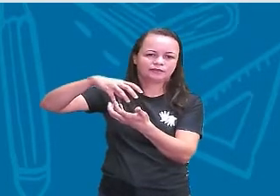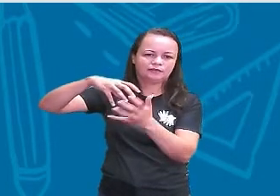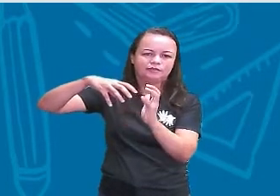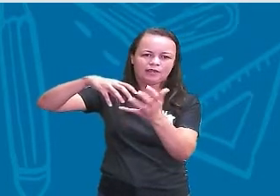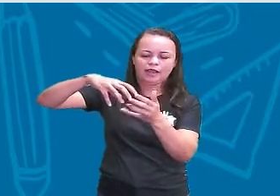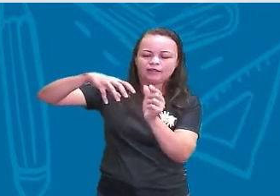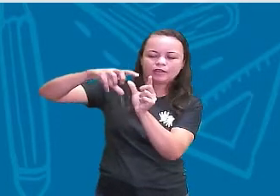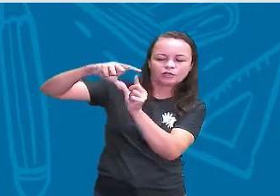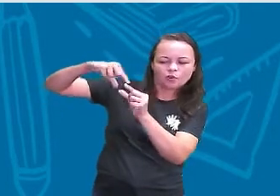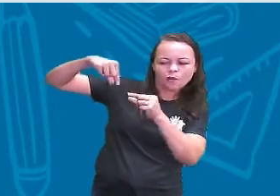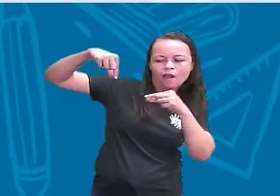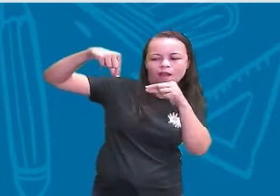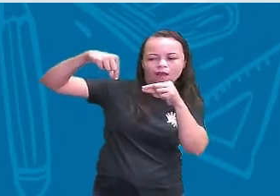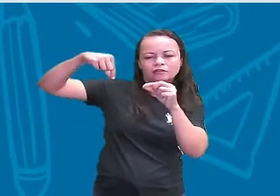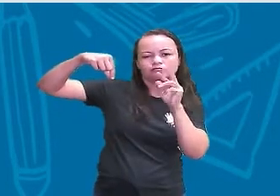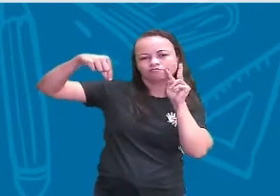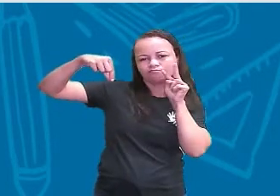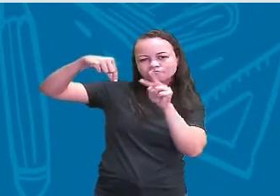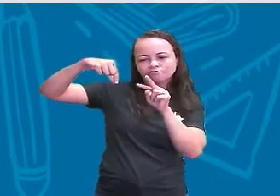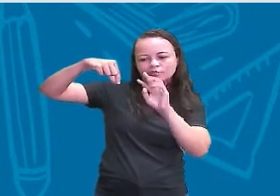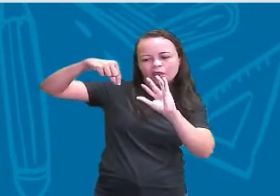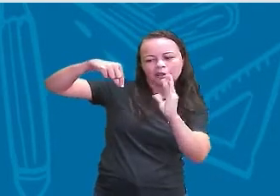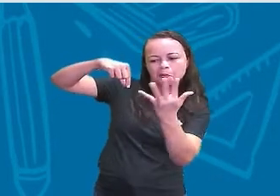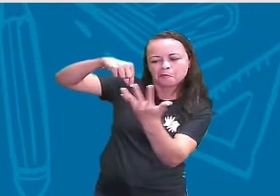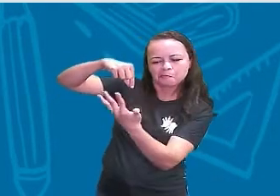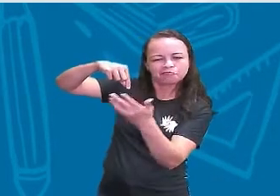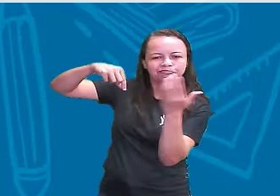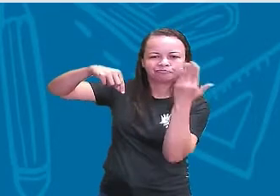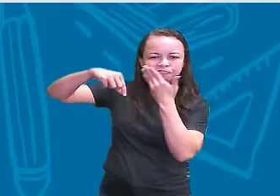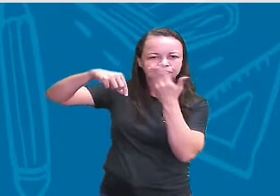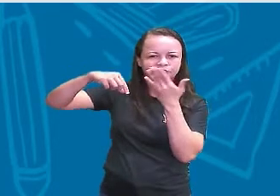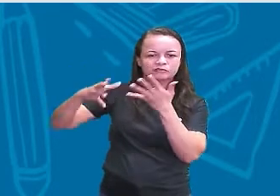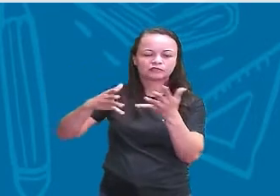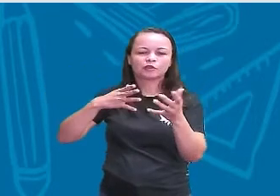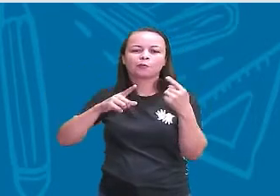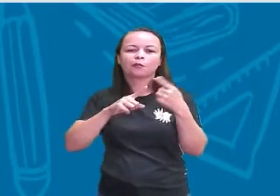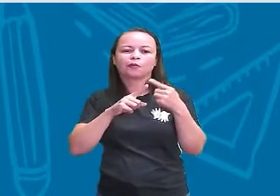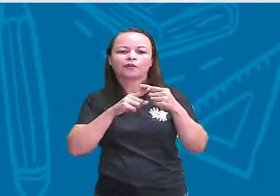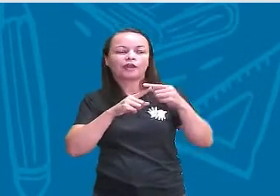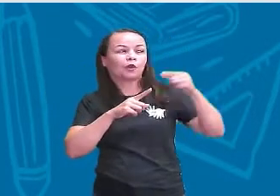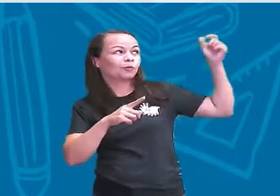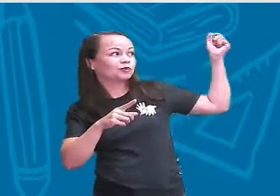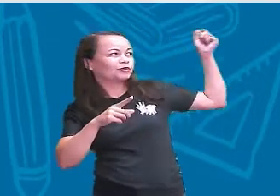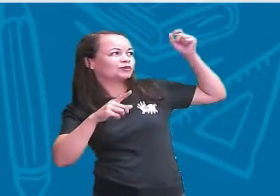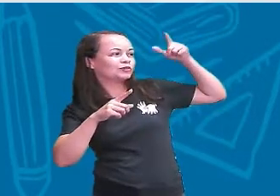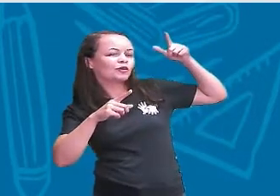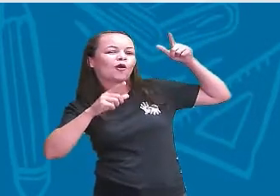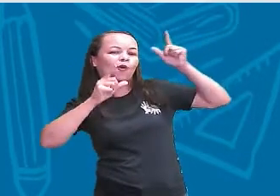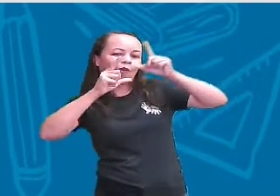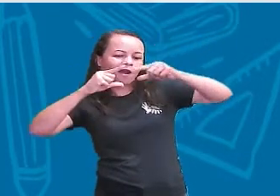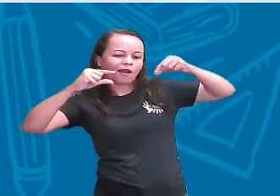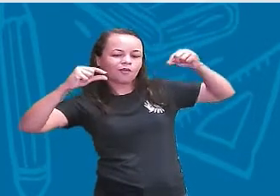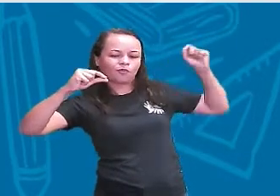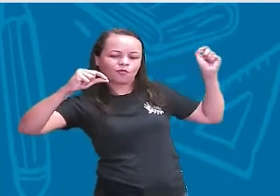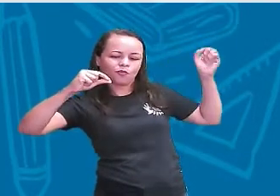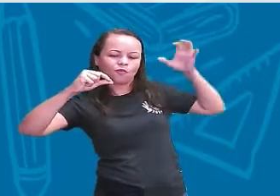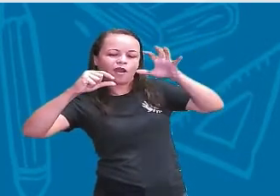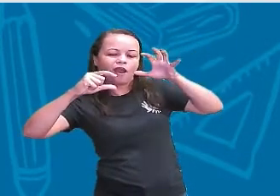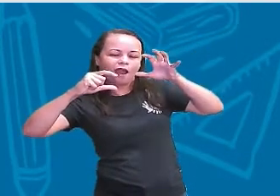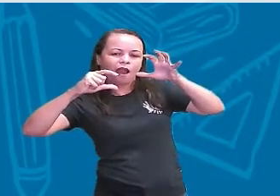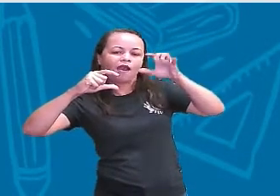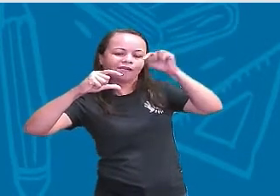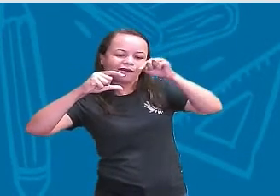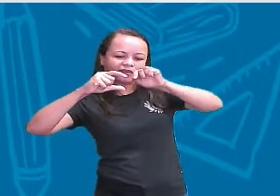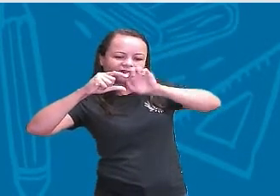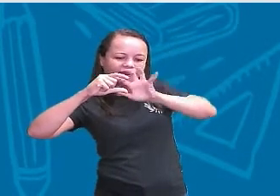sobre a Lua. Porque quem está clareando a Lua é o Sol, tá certo? A Lua apenas reflete